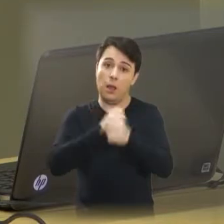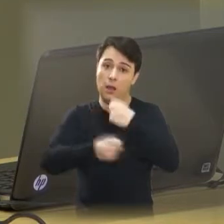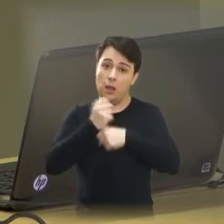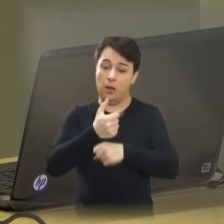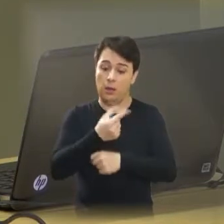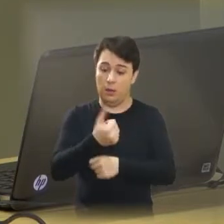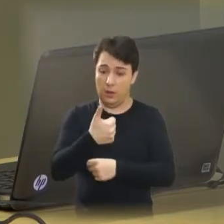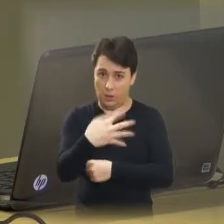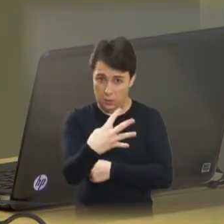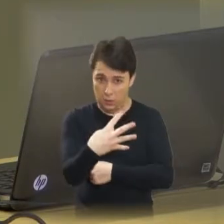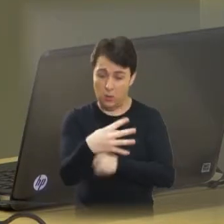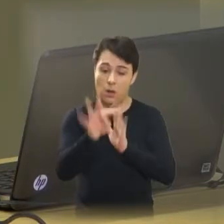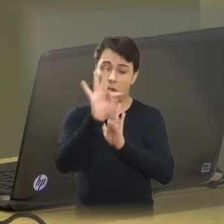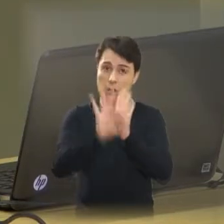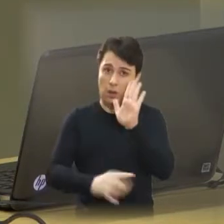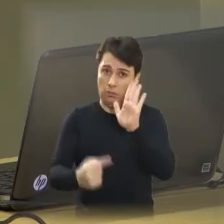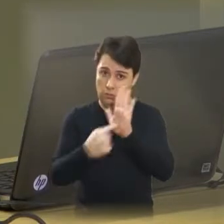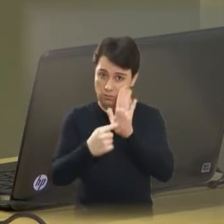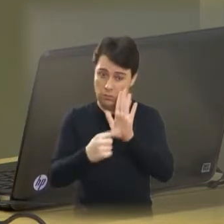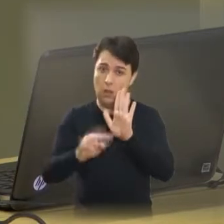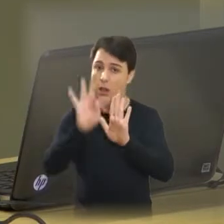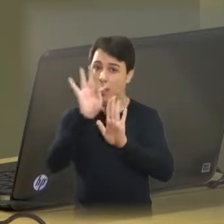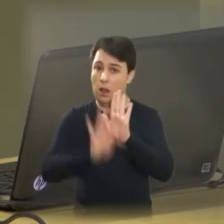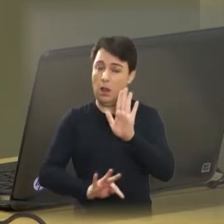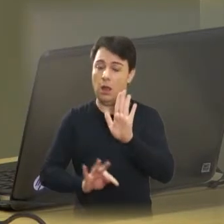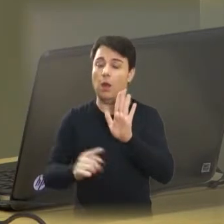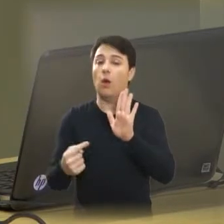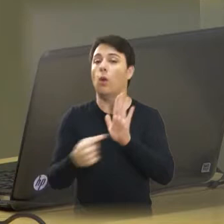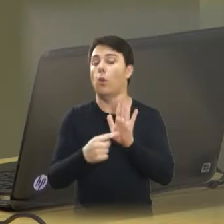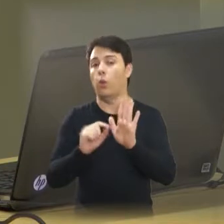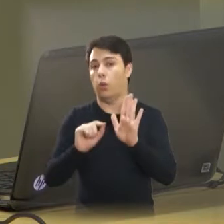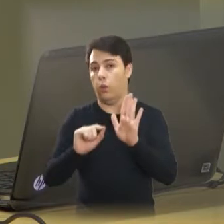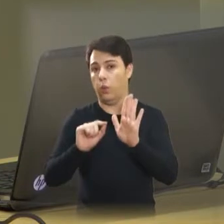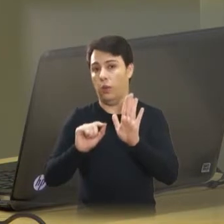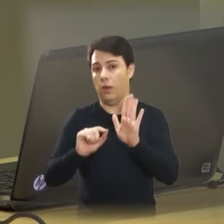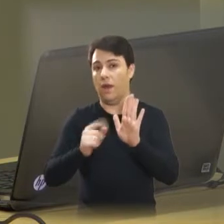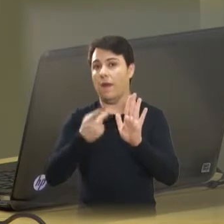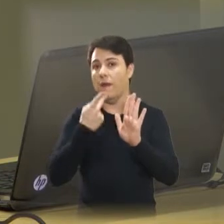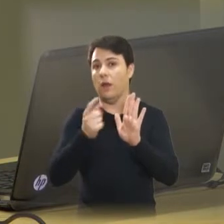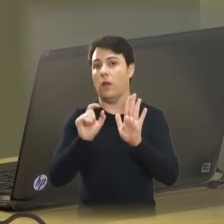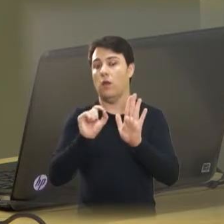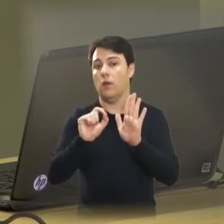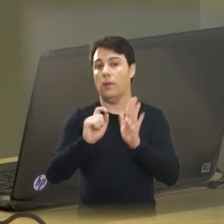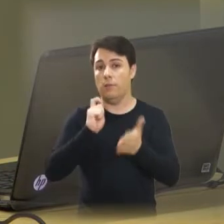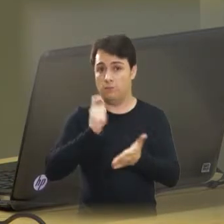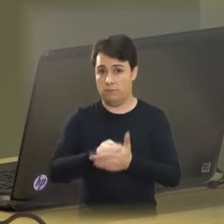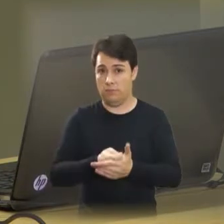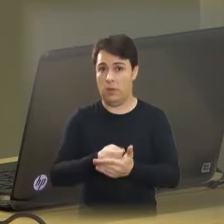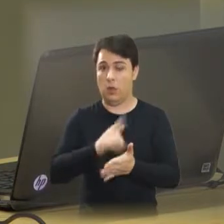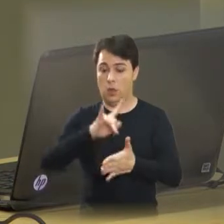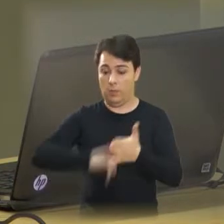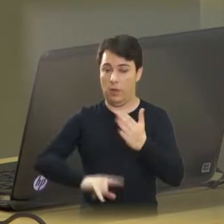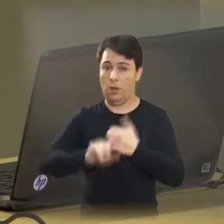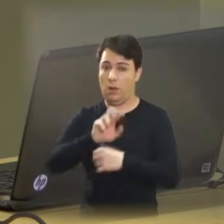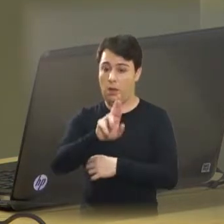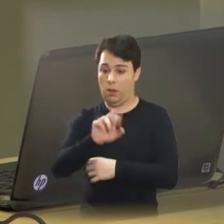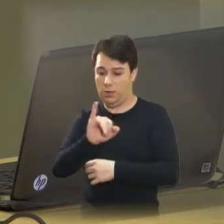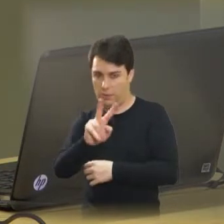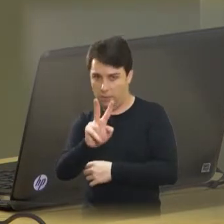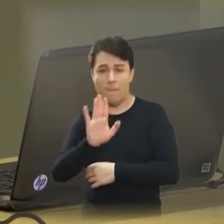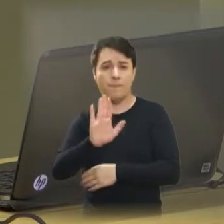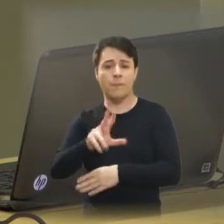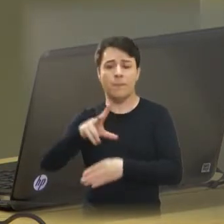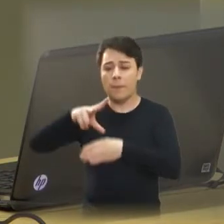embora no texto da lei esteja indicada a obrigatoriedade do RIV, nos anexos,